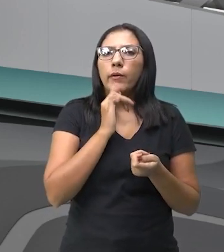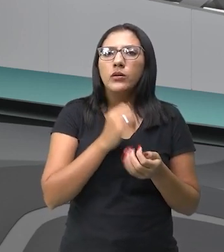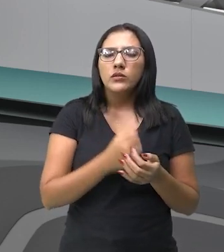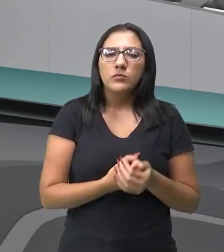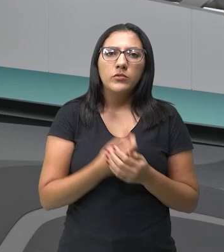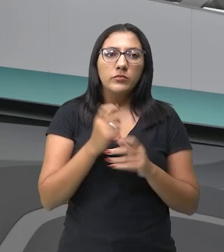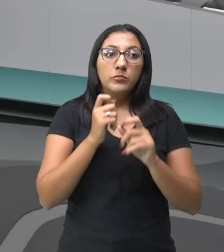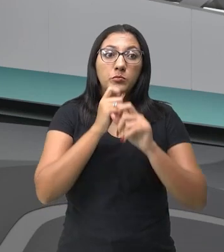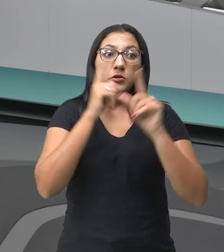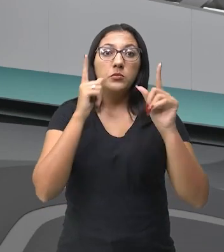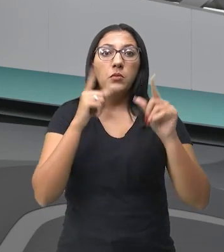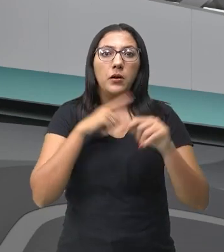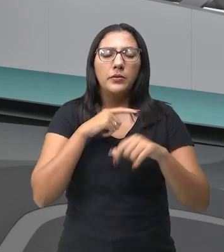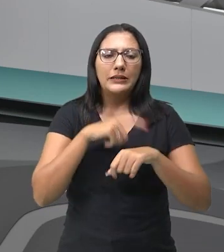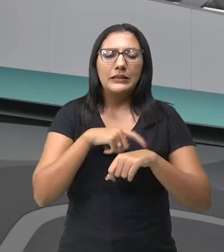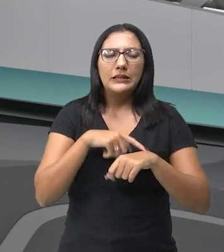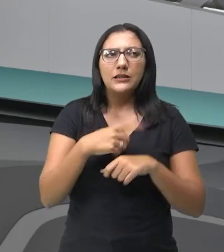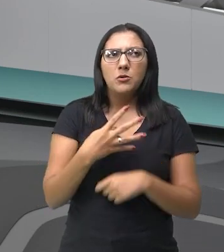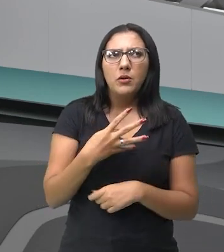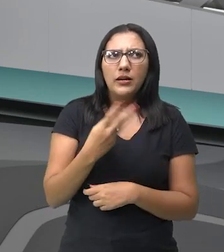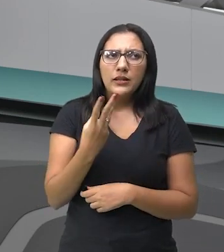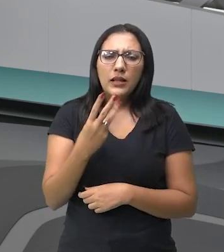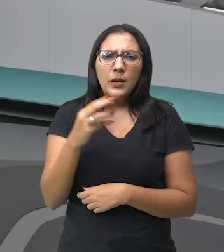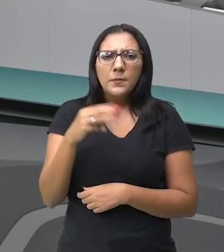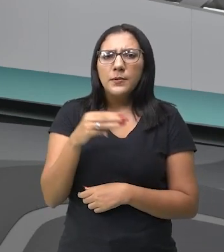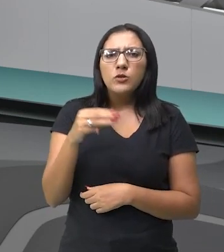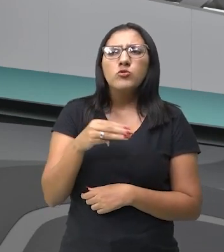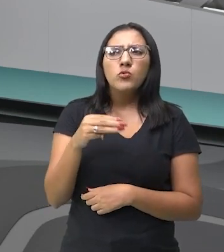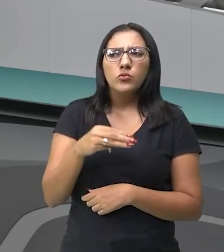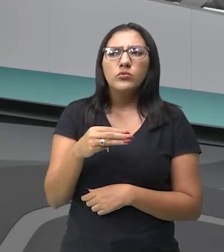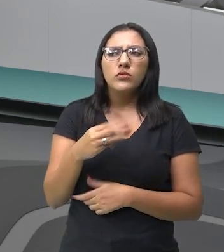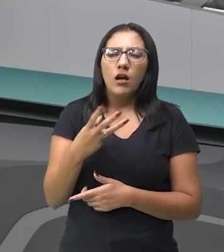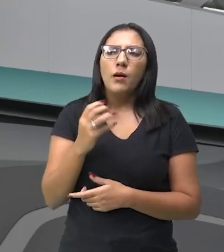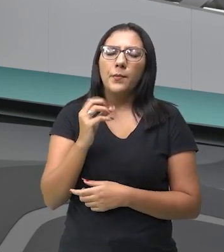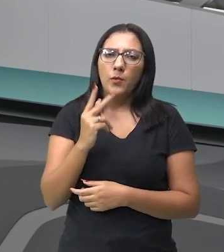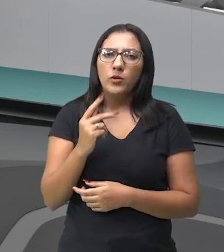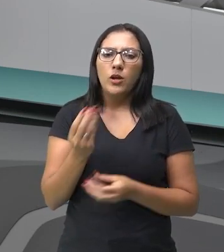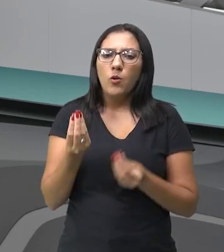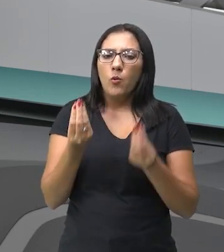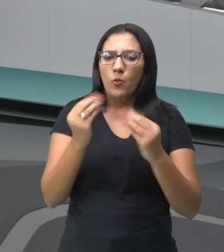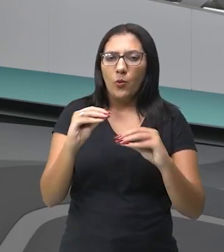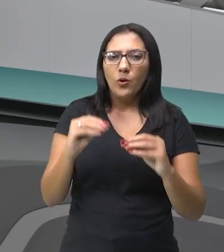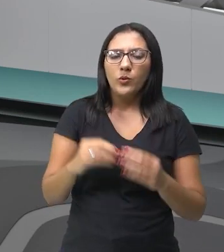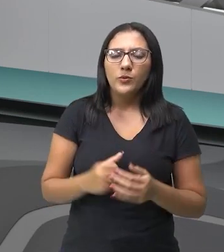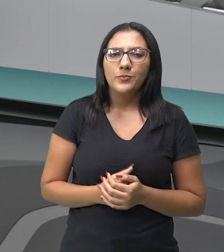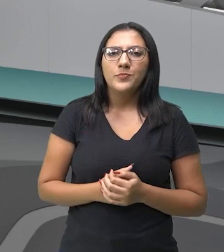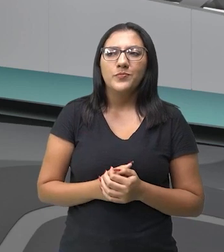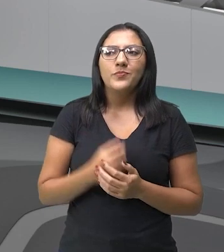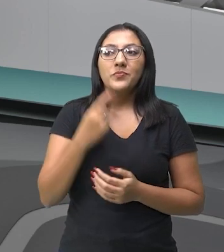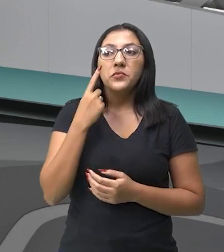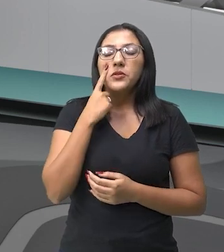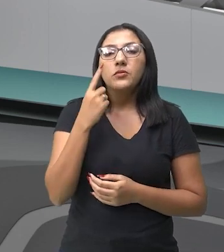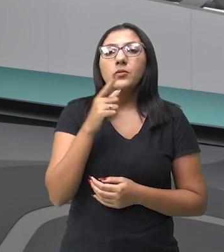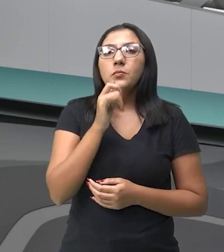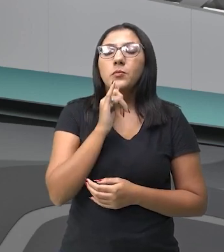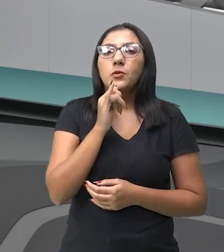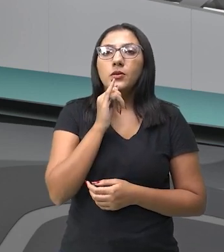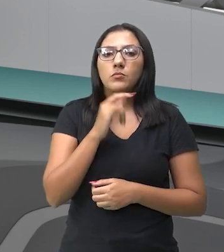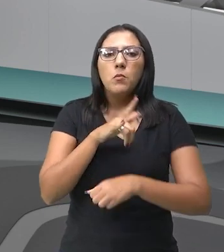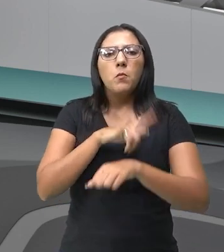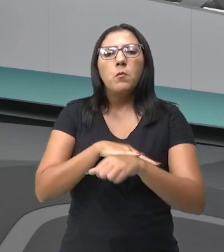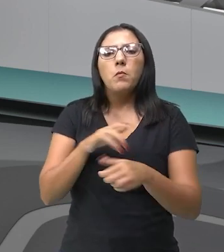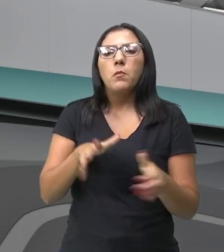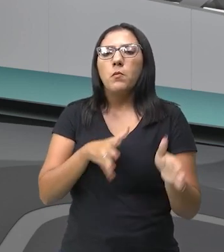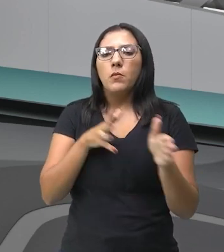banheiro, quanto tempo você gasta durante o dia tomando banho? Você clica aqui no box e aí coloca, sei lá, eu